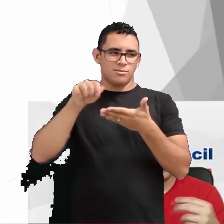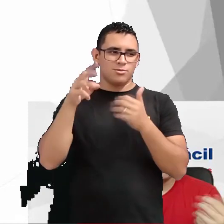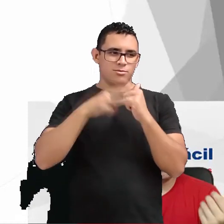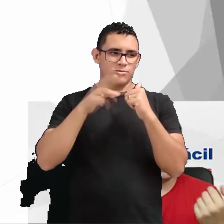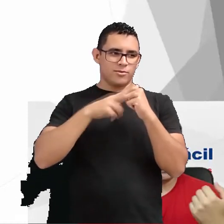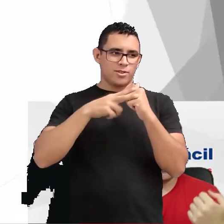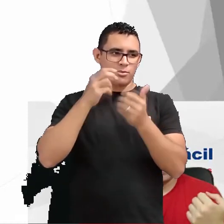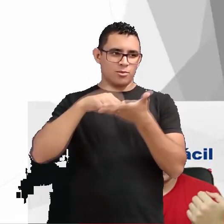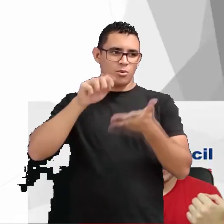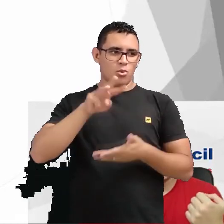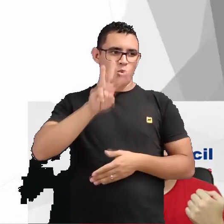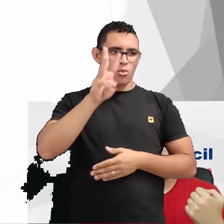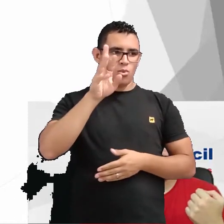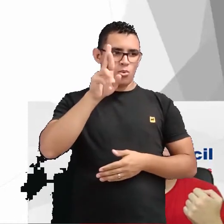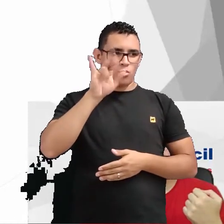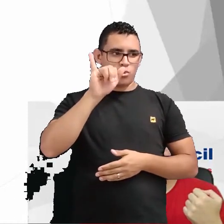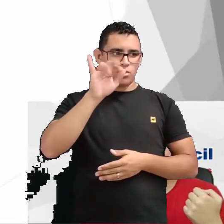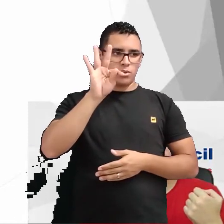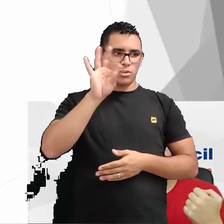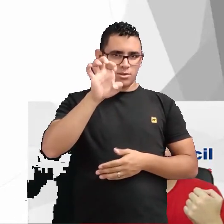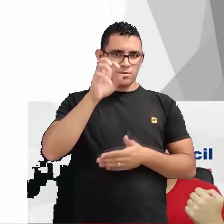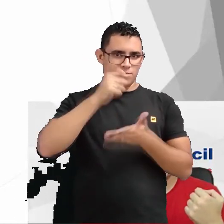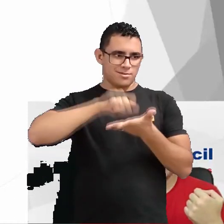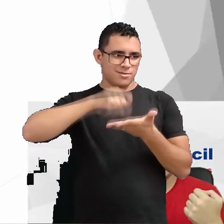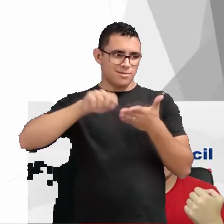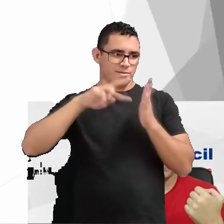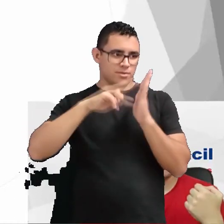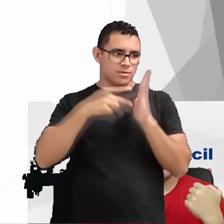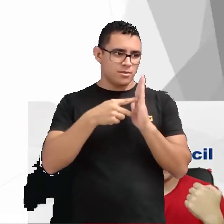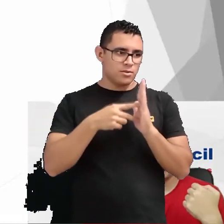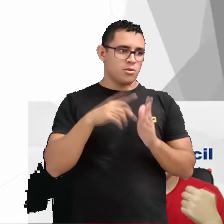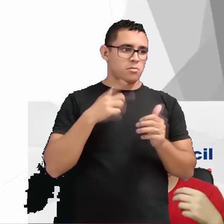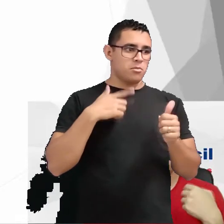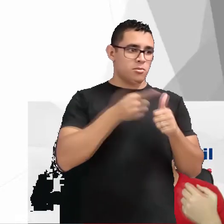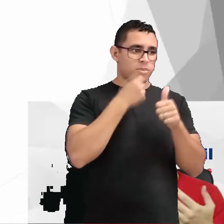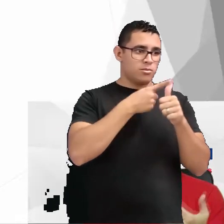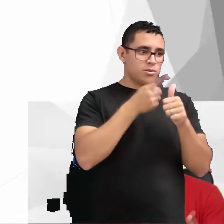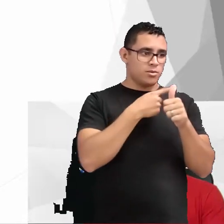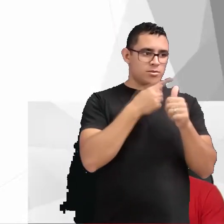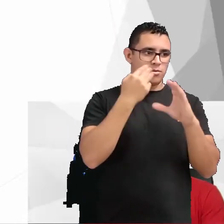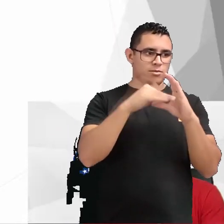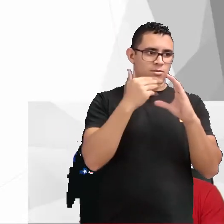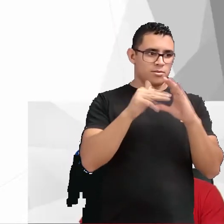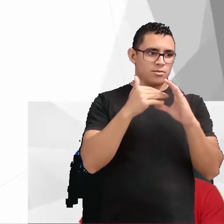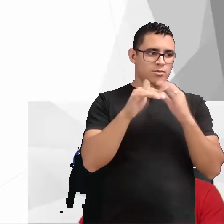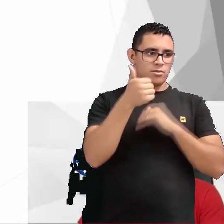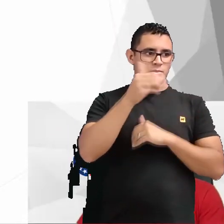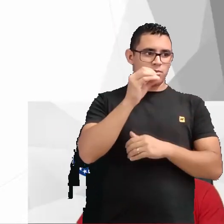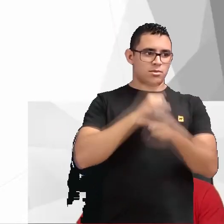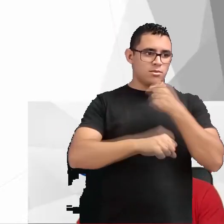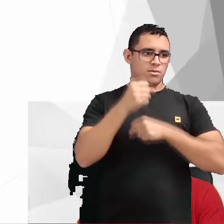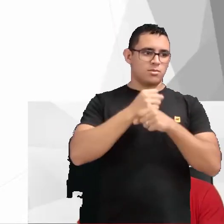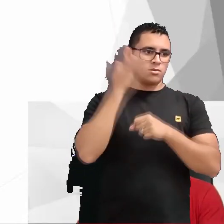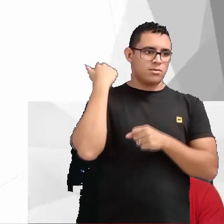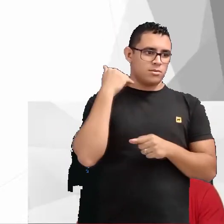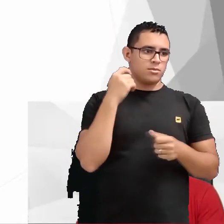quê? Eu escrevi, né? My first email, meu primeiro e-mail 10 years ago, 10 anos atrás,